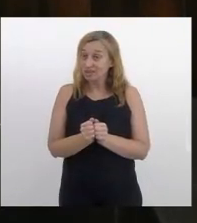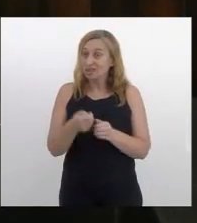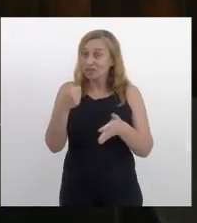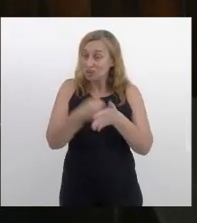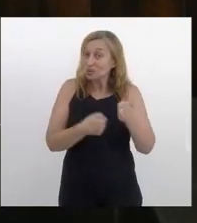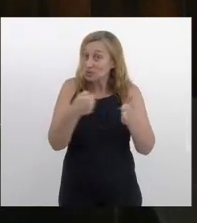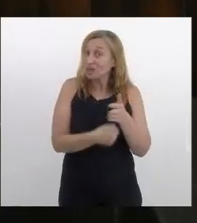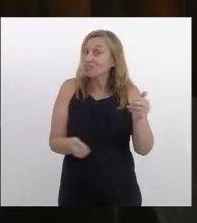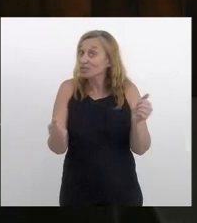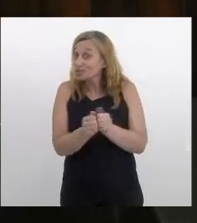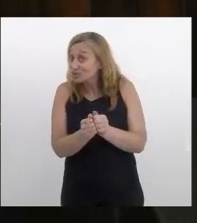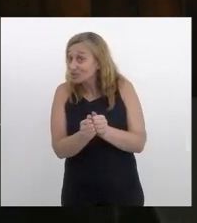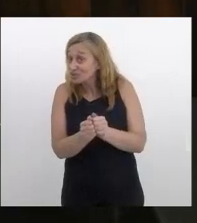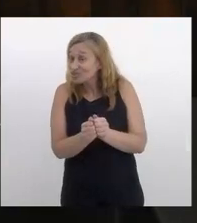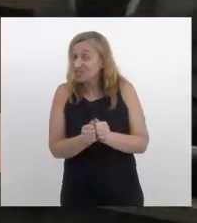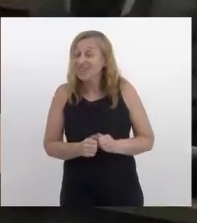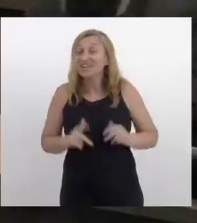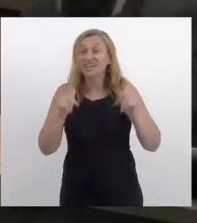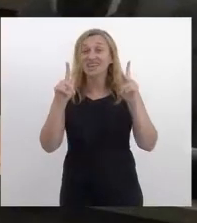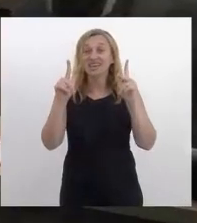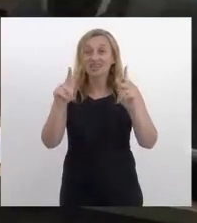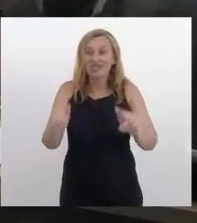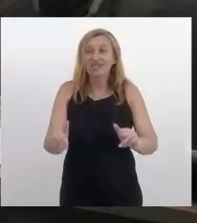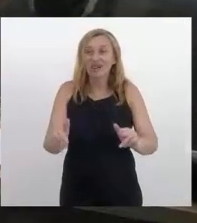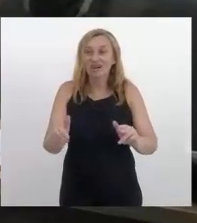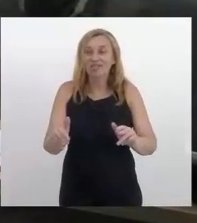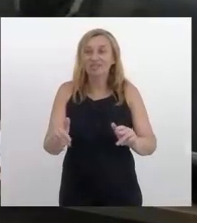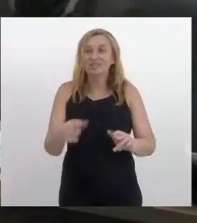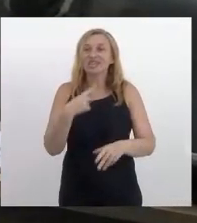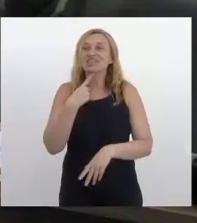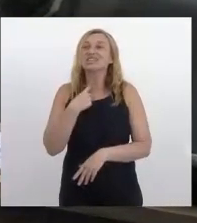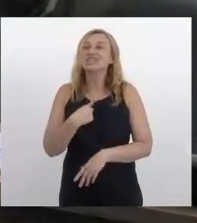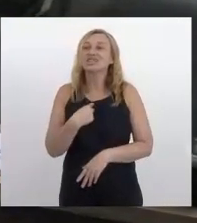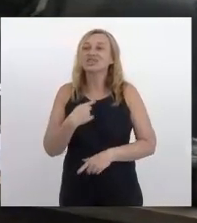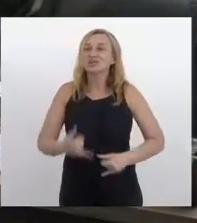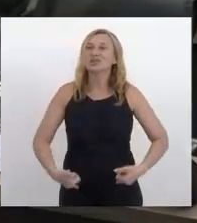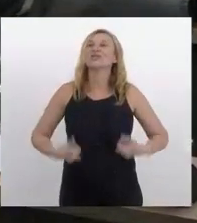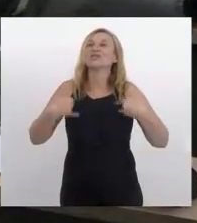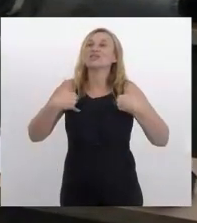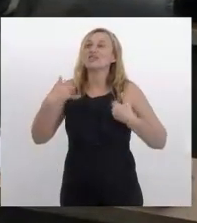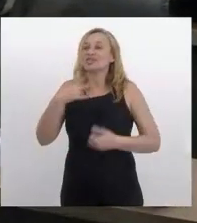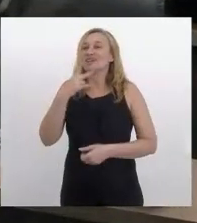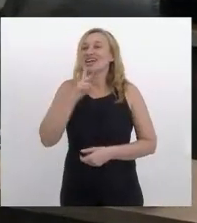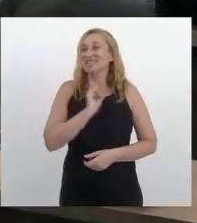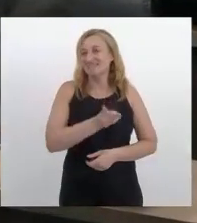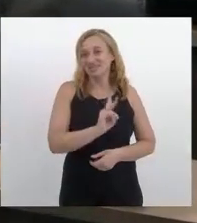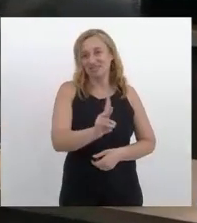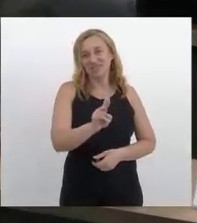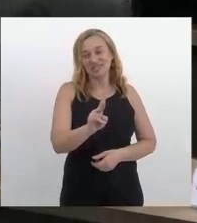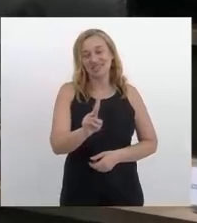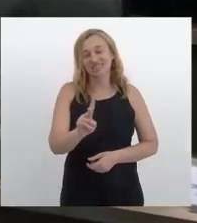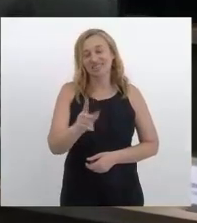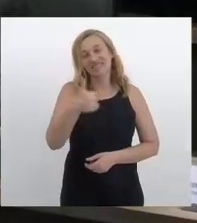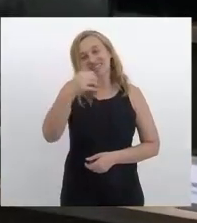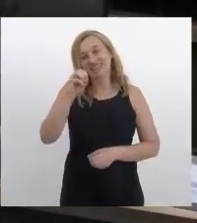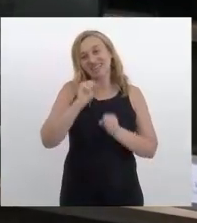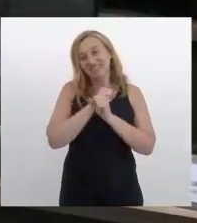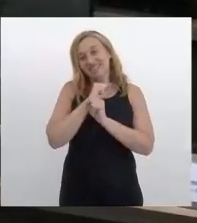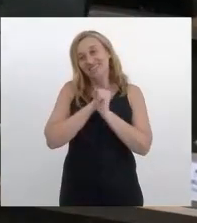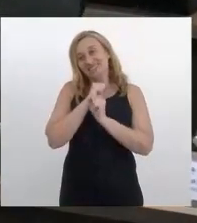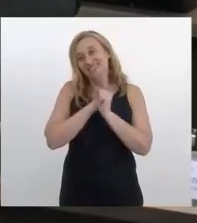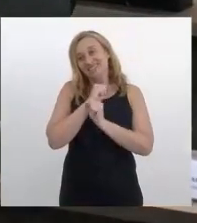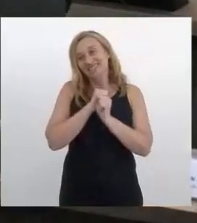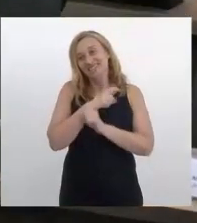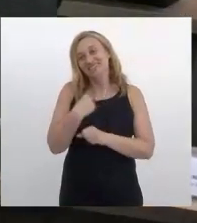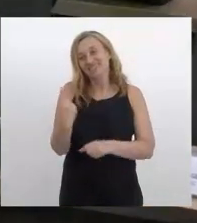lutamos juntos por um mesmo ideal. Tenho o orgulho de dizer sempre que em 10 anos,